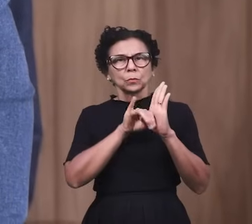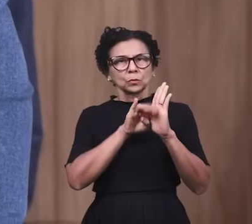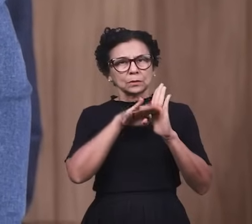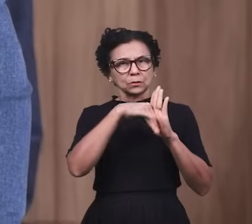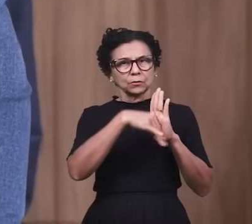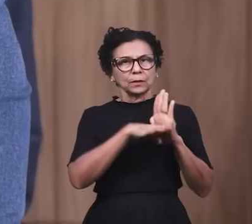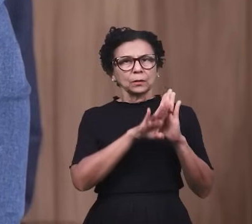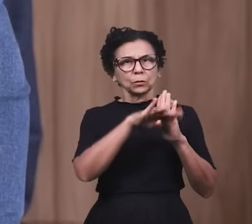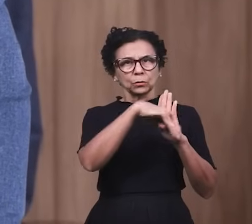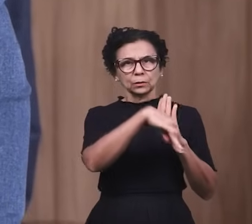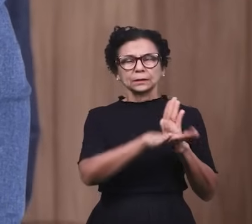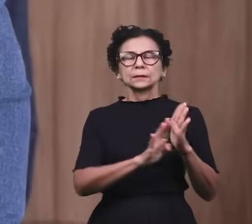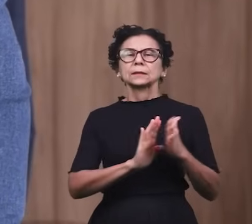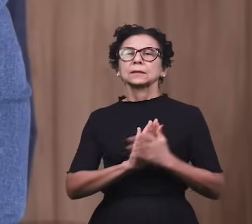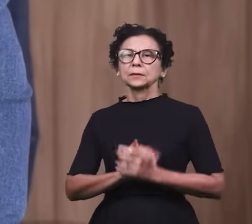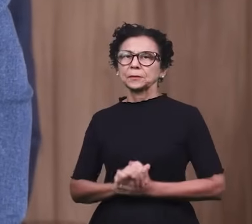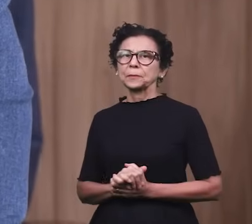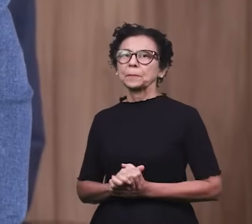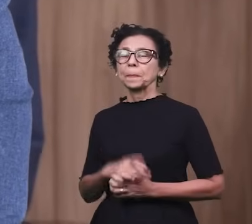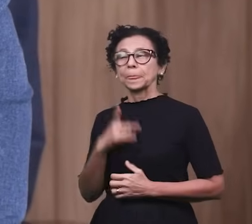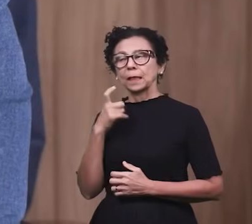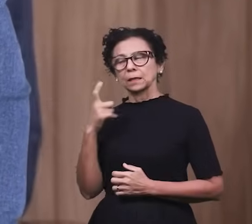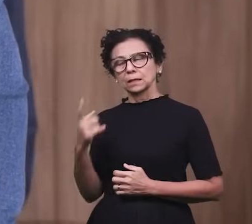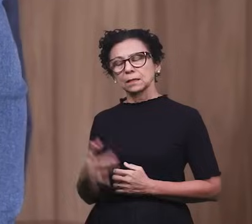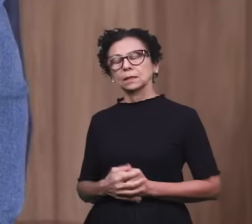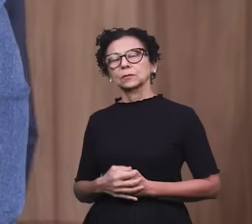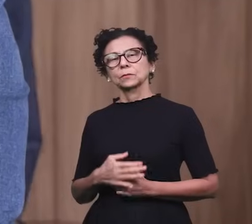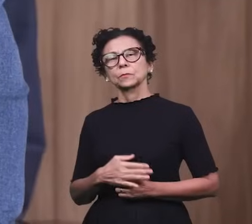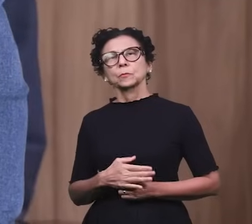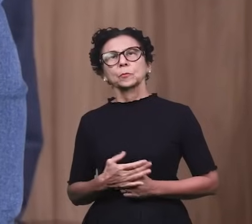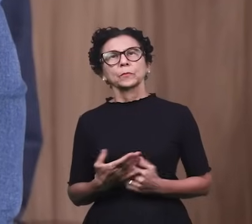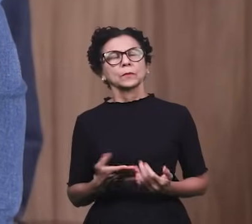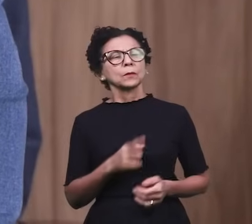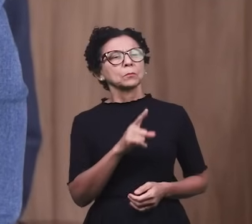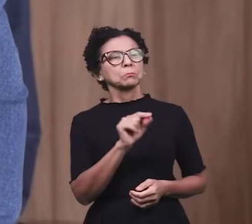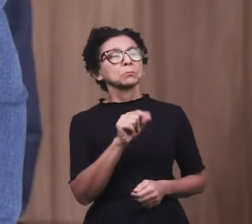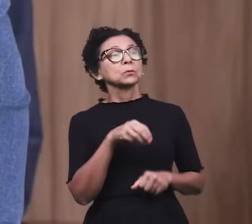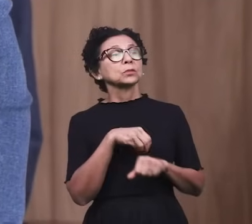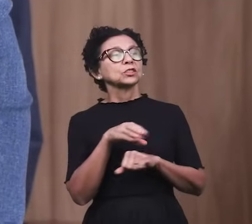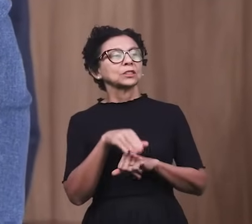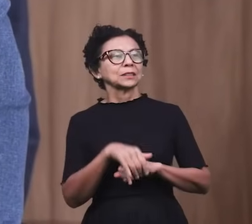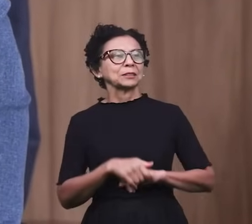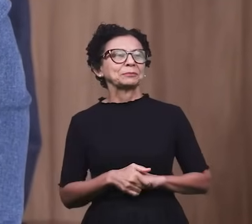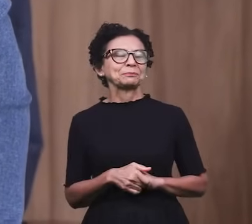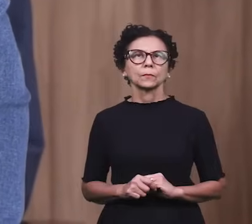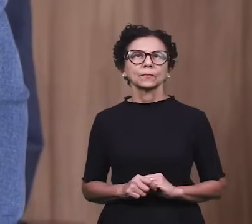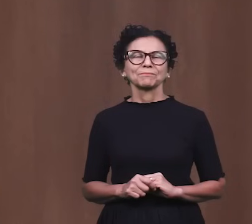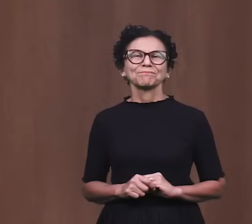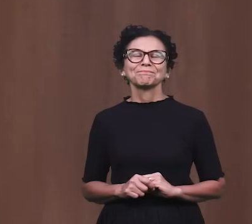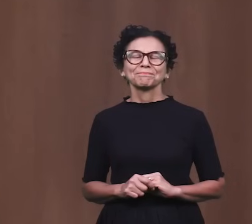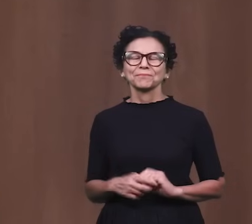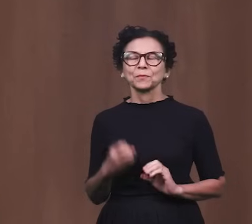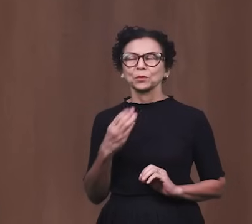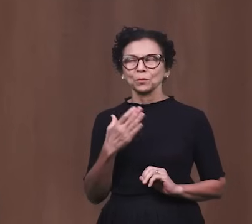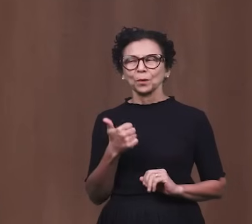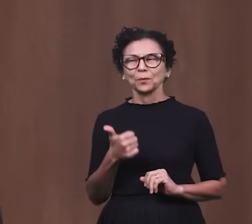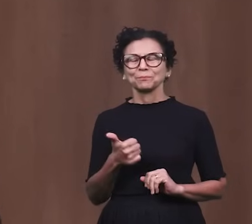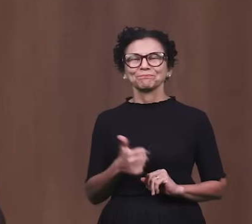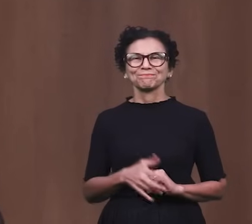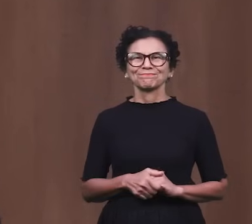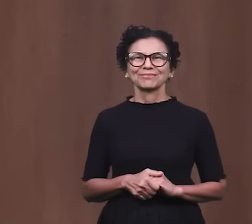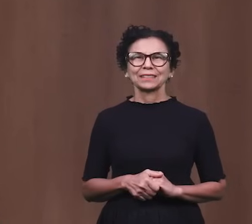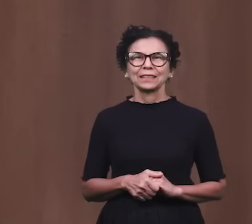interessante, que já me fizeram várias perguntas, então nós gostaríamos de saber o que você tem para falar sobre isso. Excelente, vamos